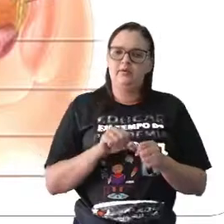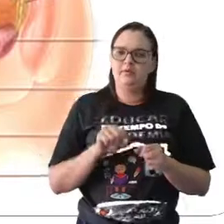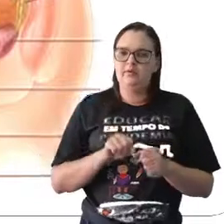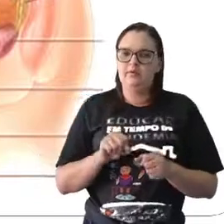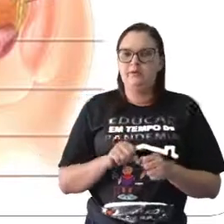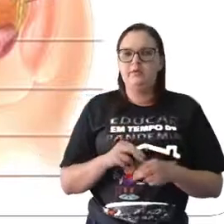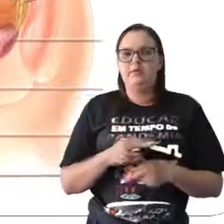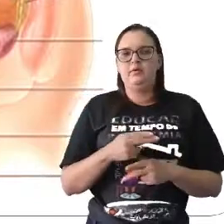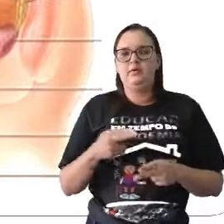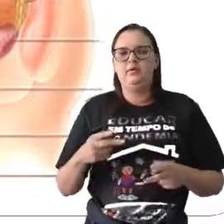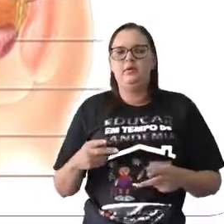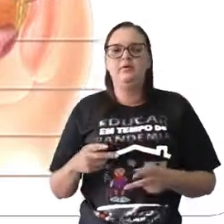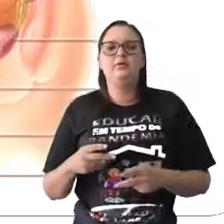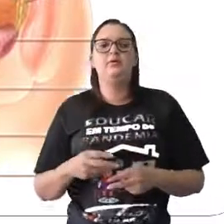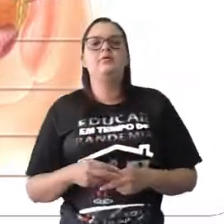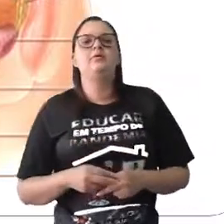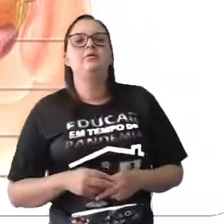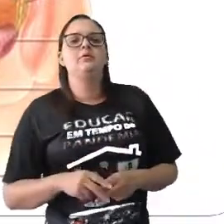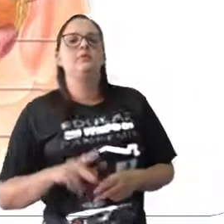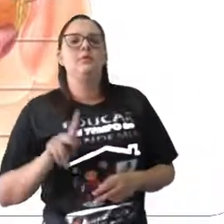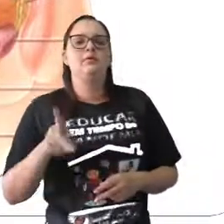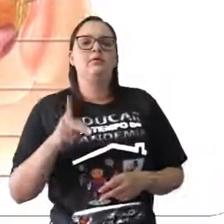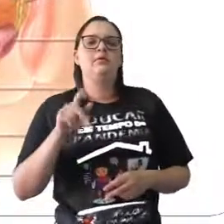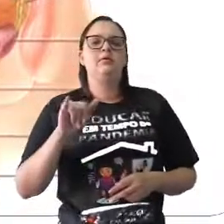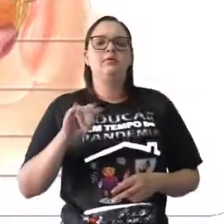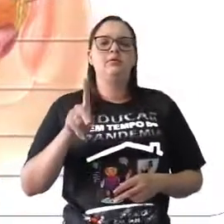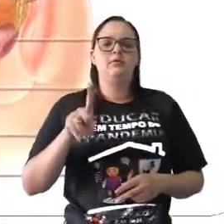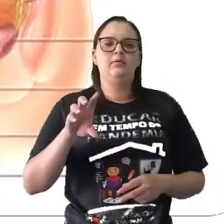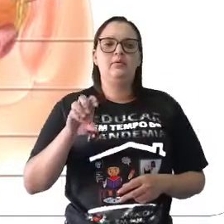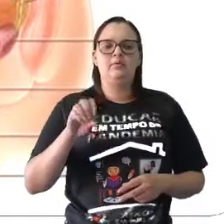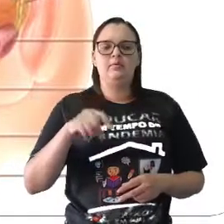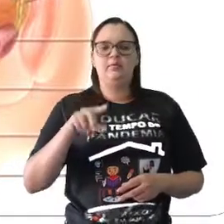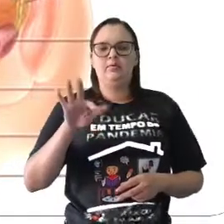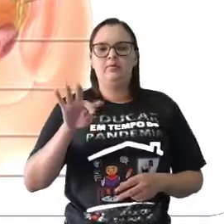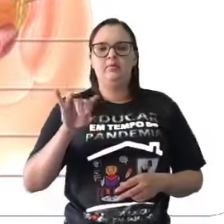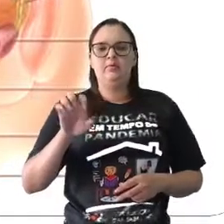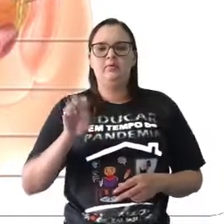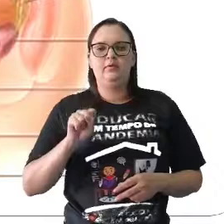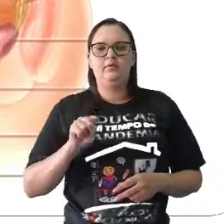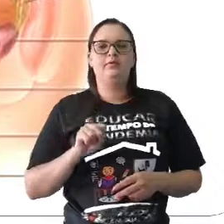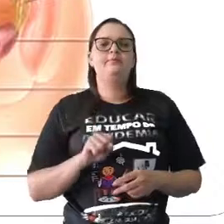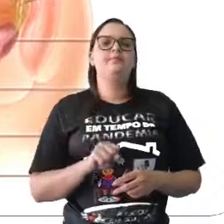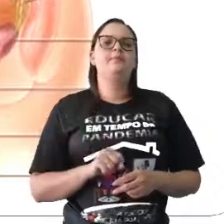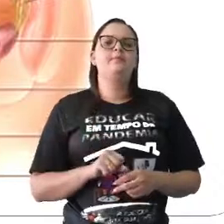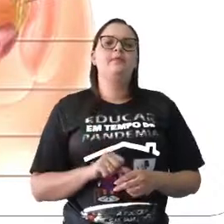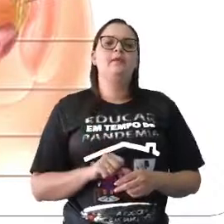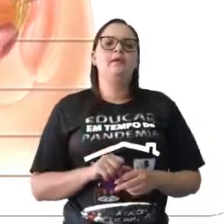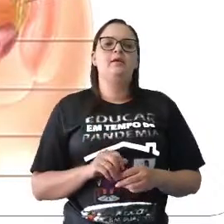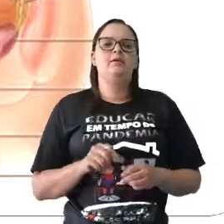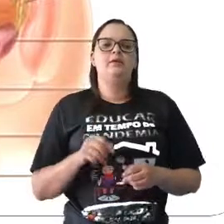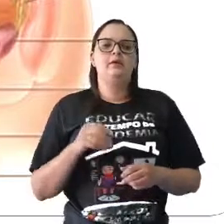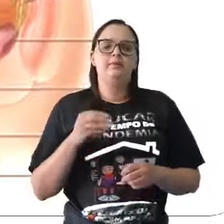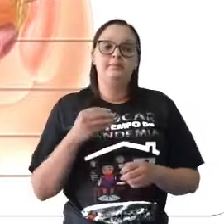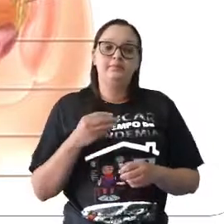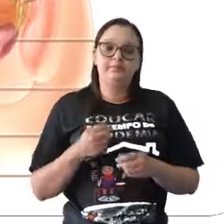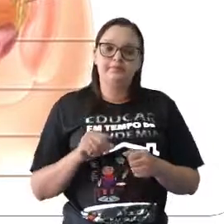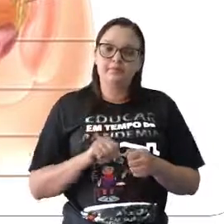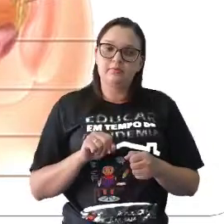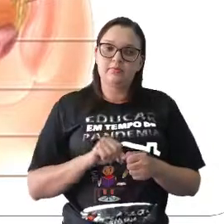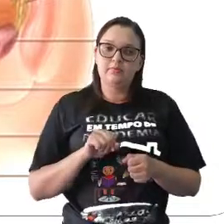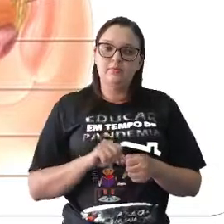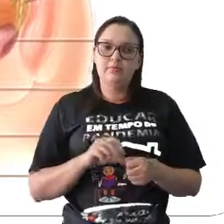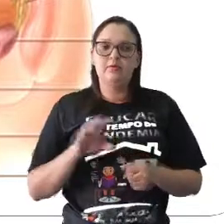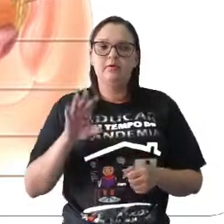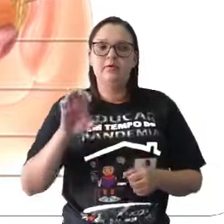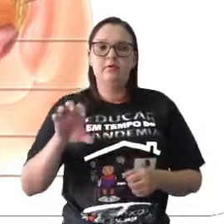receber esse estímulo da hipófise, que é através de um outro hormônio, e vai produzir o estrogênio e a progesterona, que consequentemente